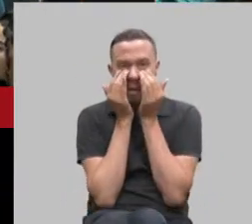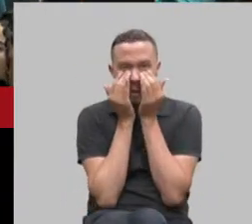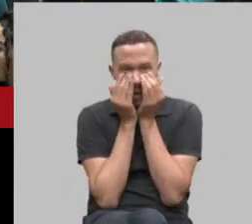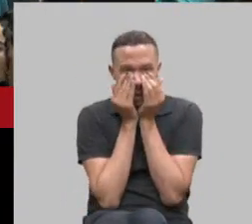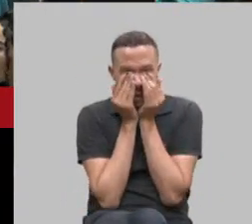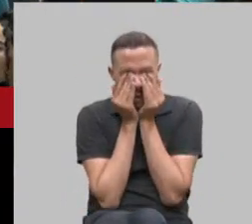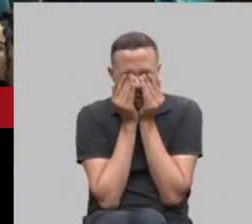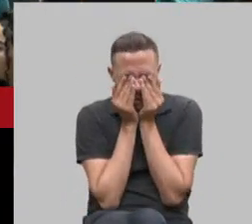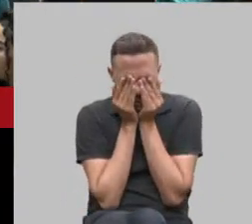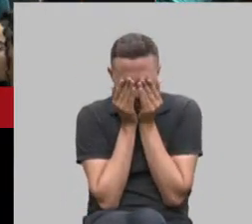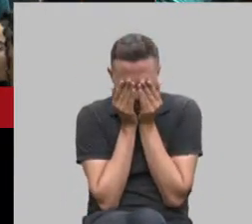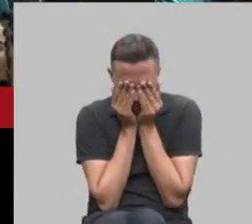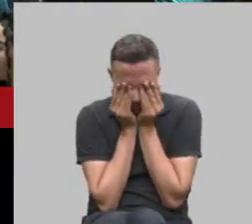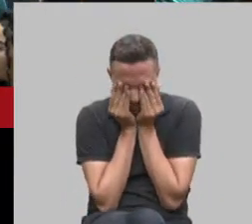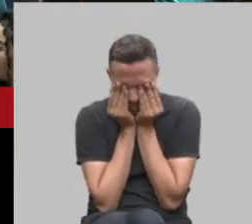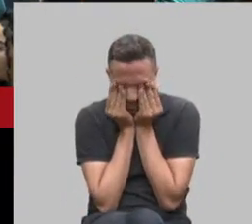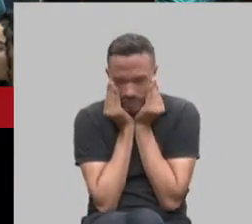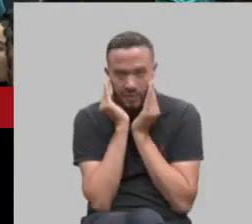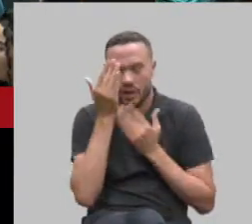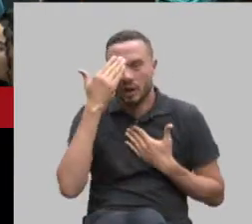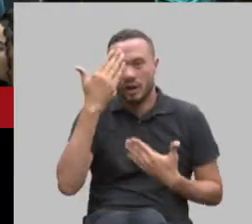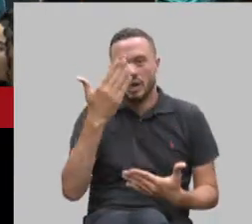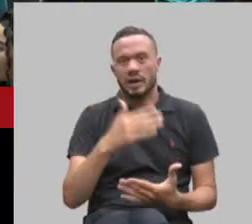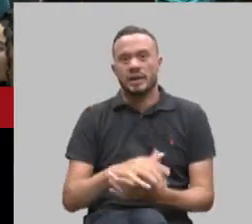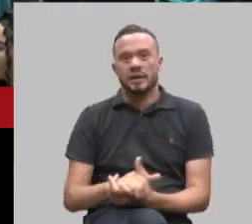obrigado alguma proposição